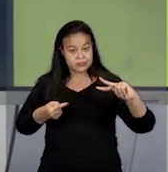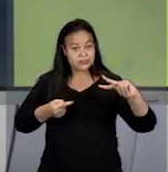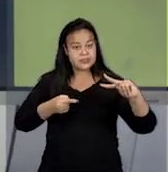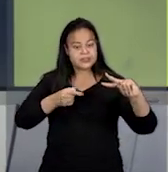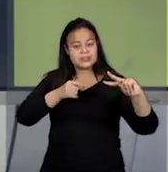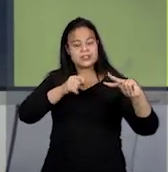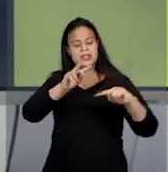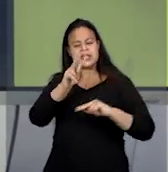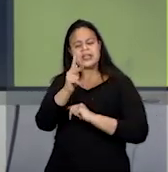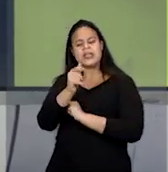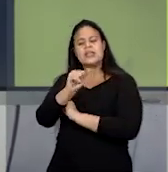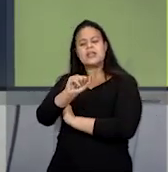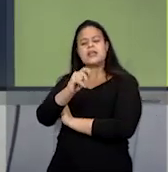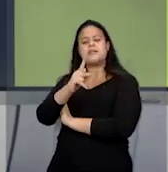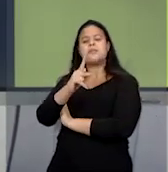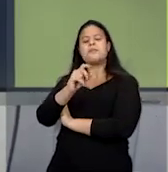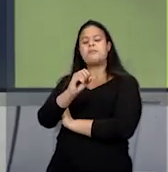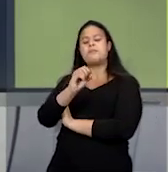hipostático,